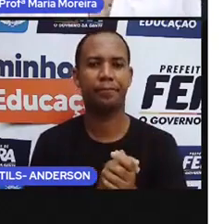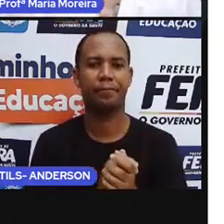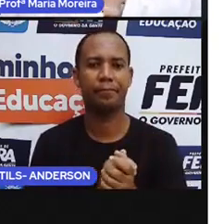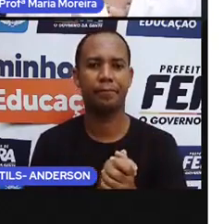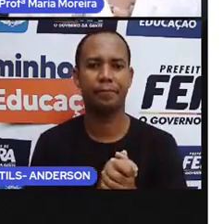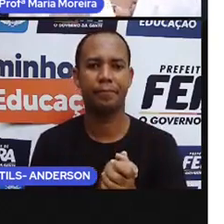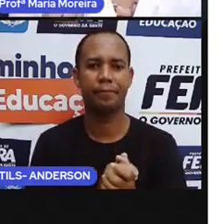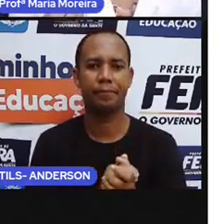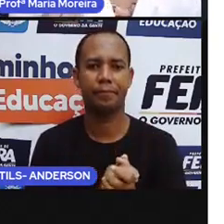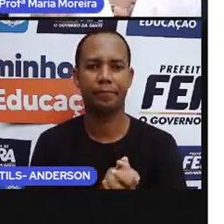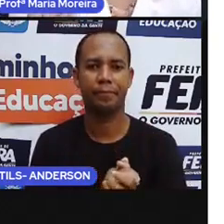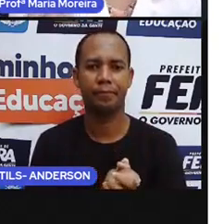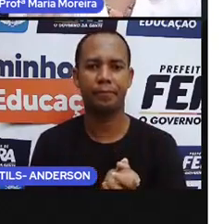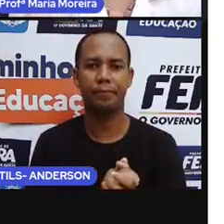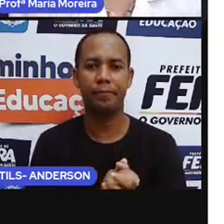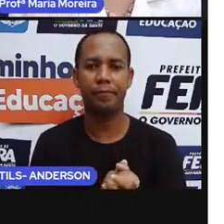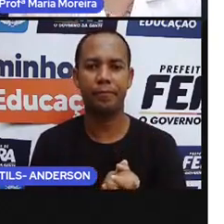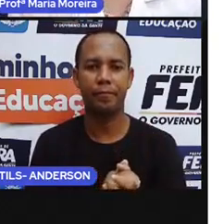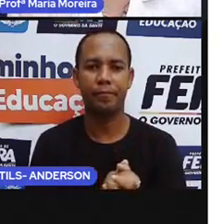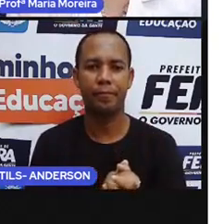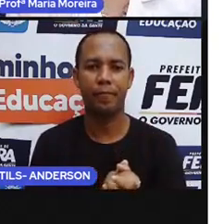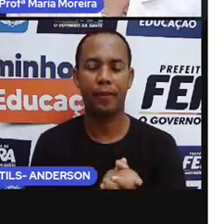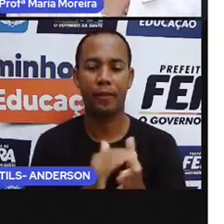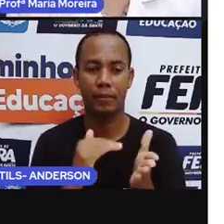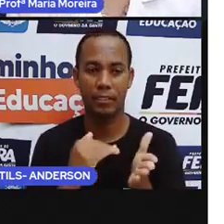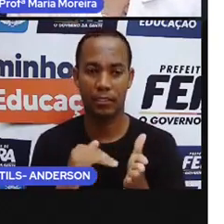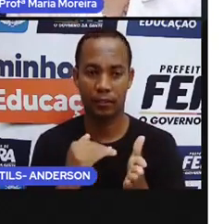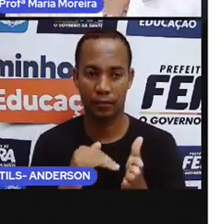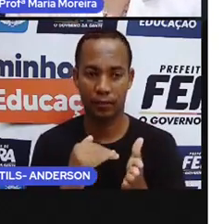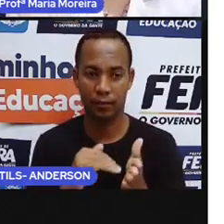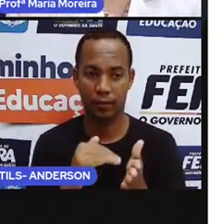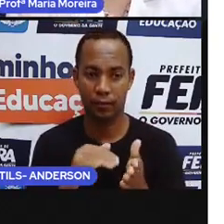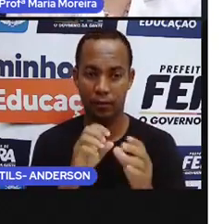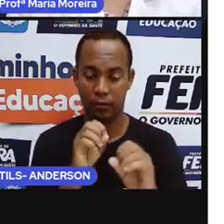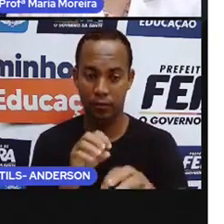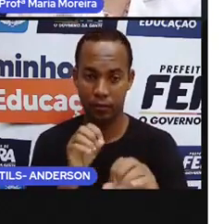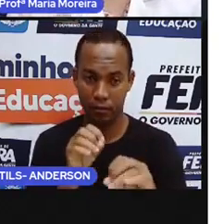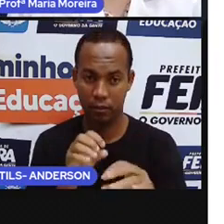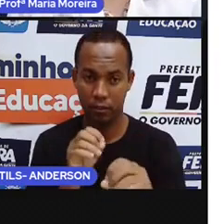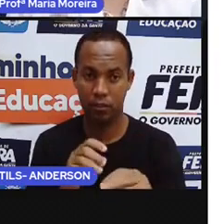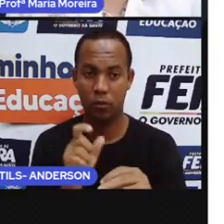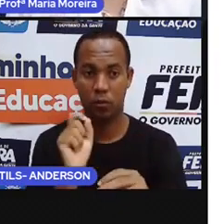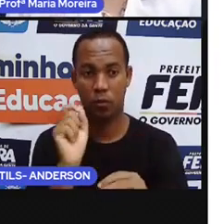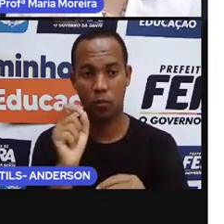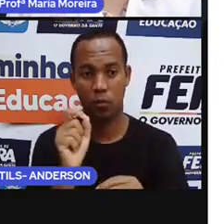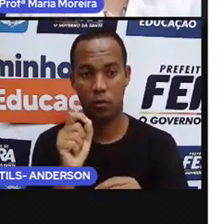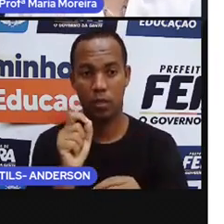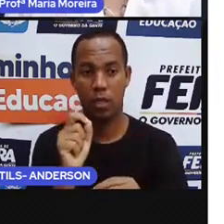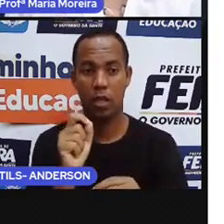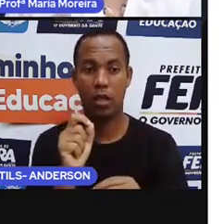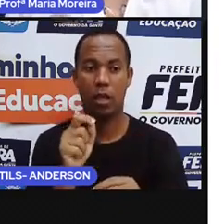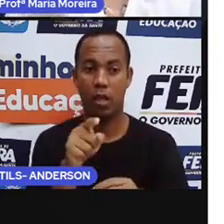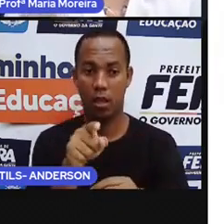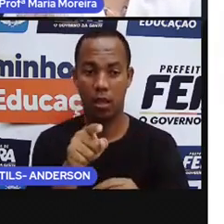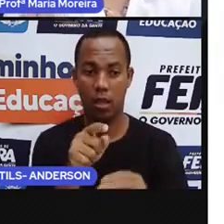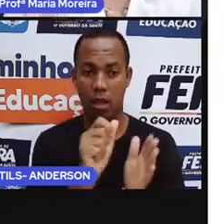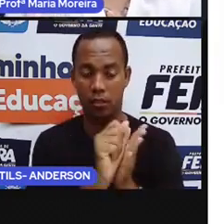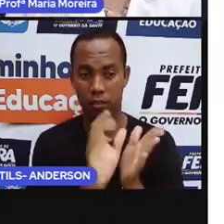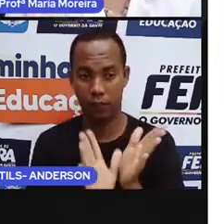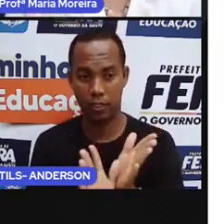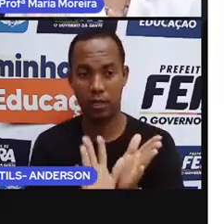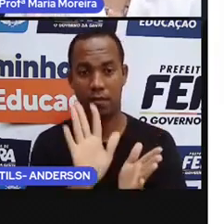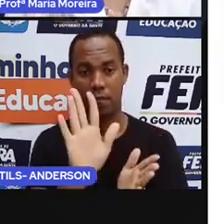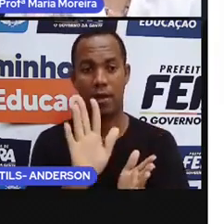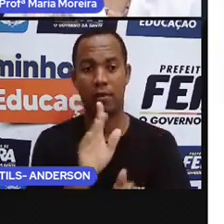né? Que é uma orientação da Secretaria de Educação e que o professor de vocês, na verdade, é quem vai